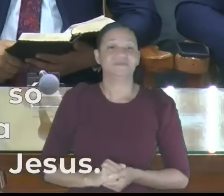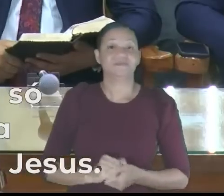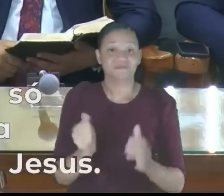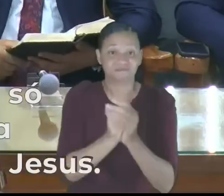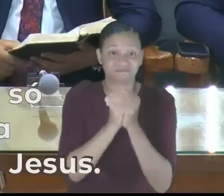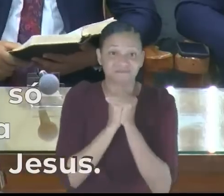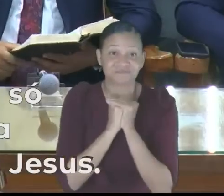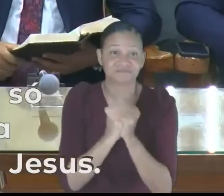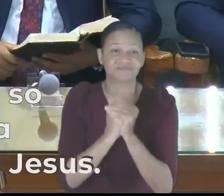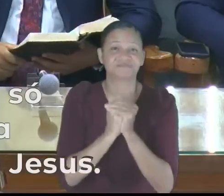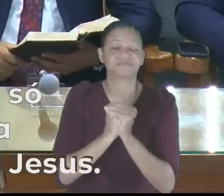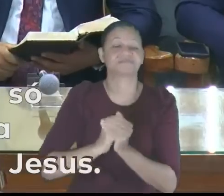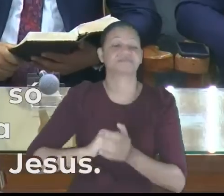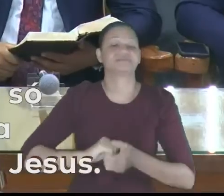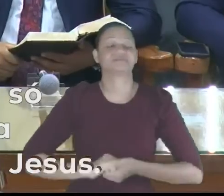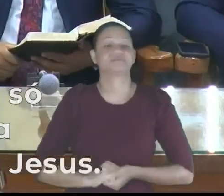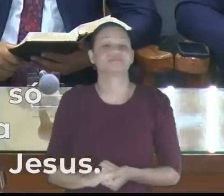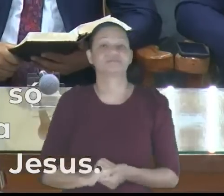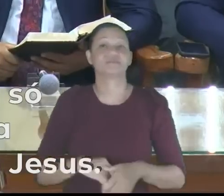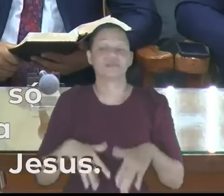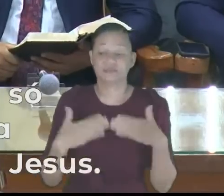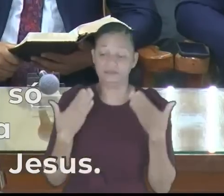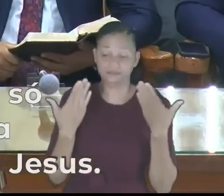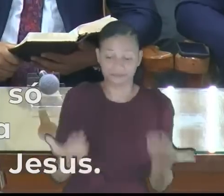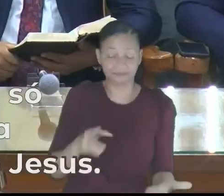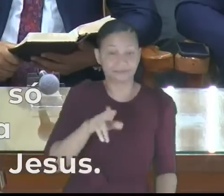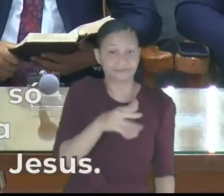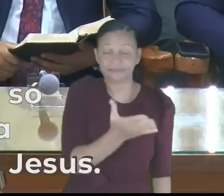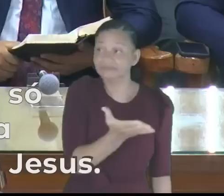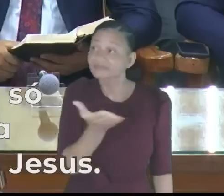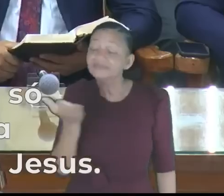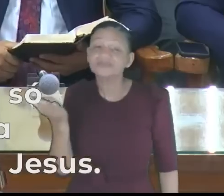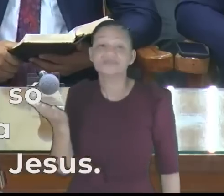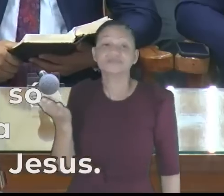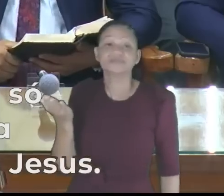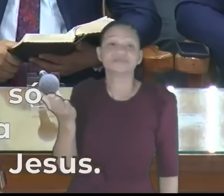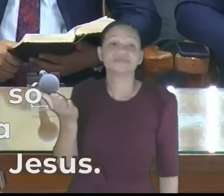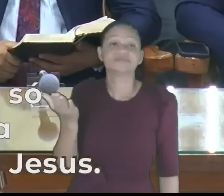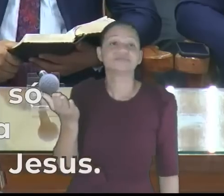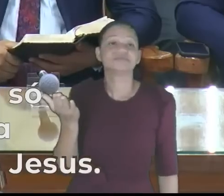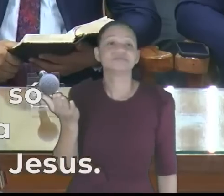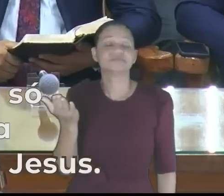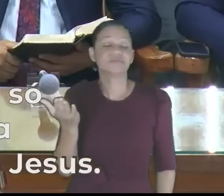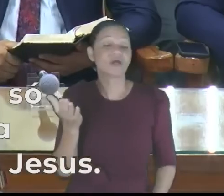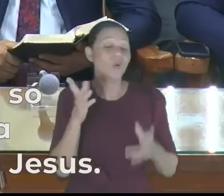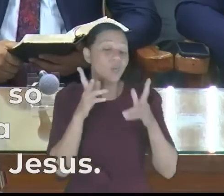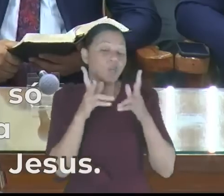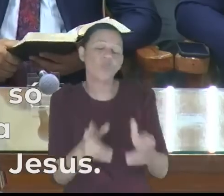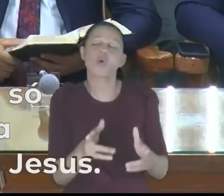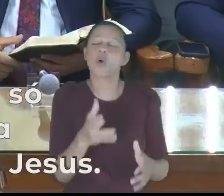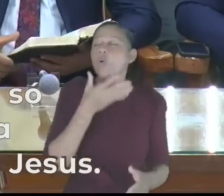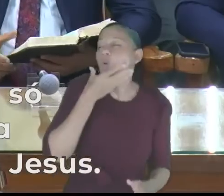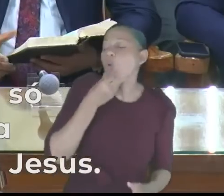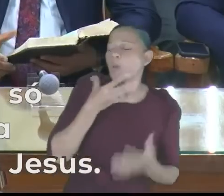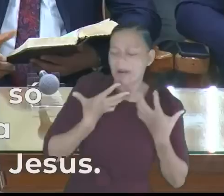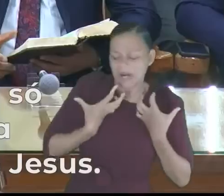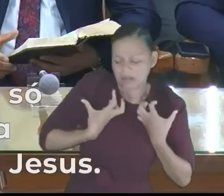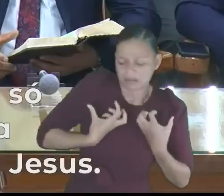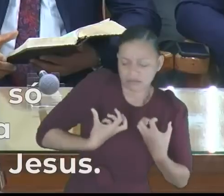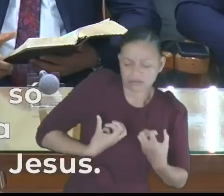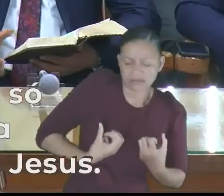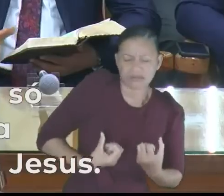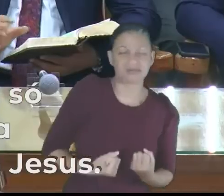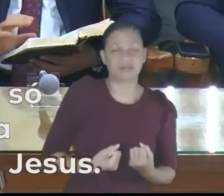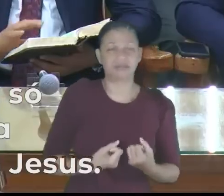Amém? Então, irmãos, Jesus, como homem ele cansou, como homem ele dormiu na popa